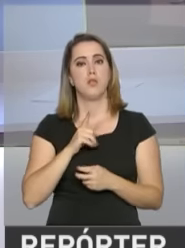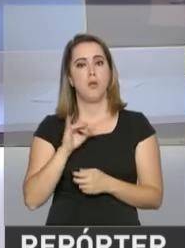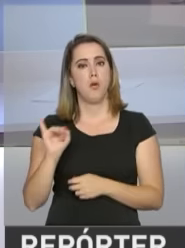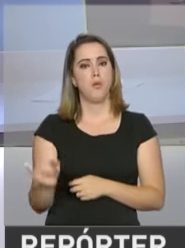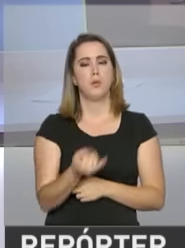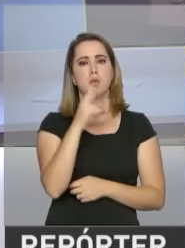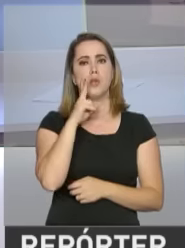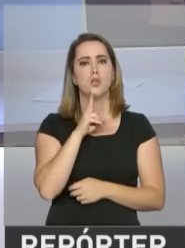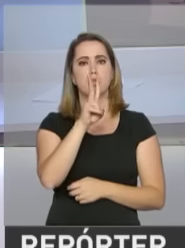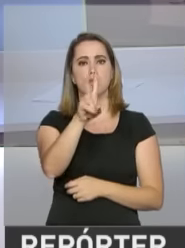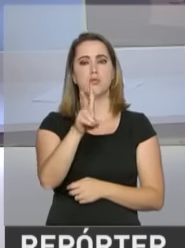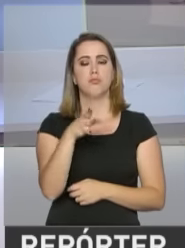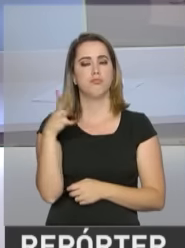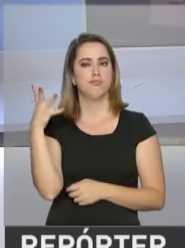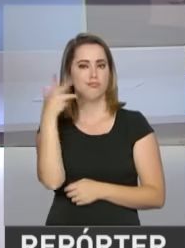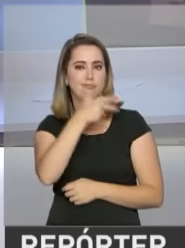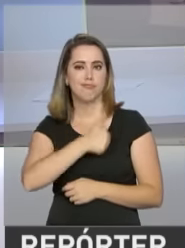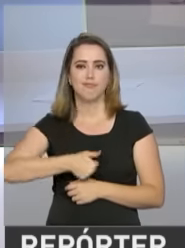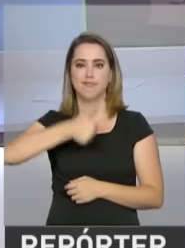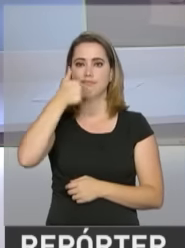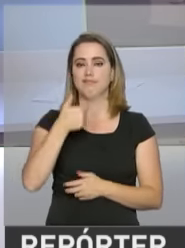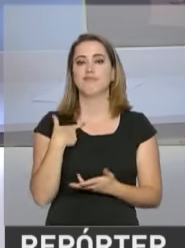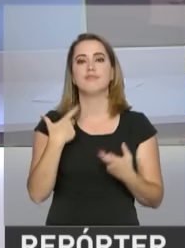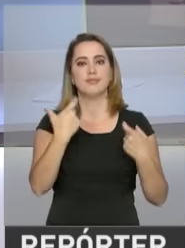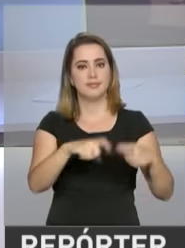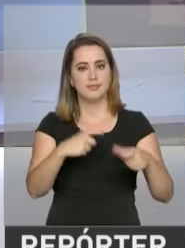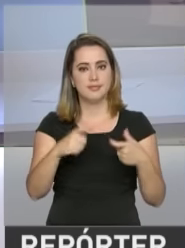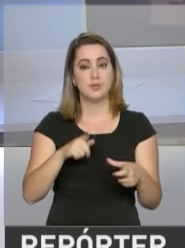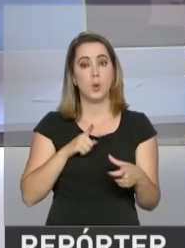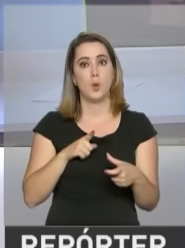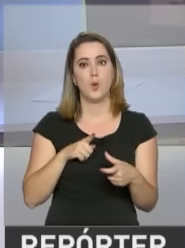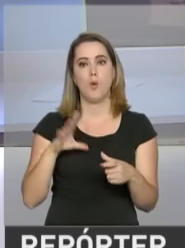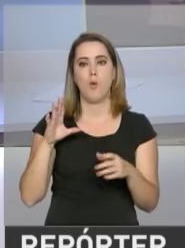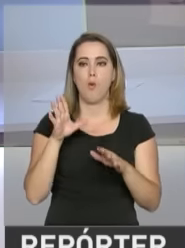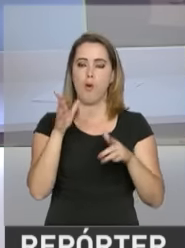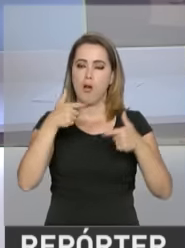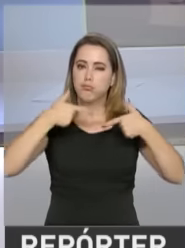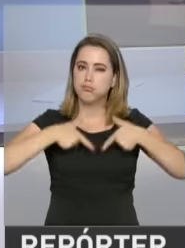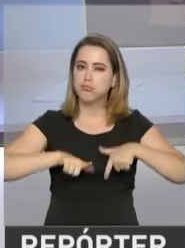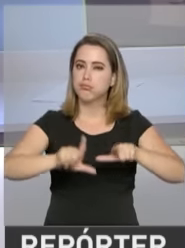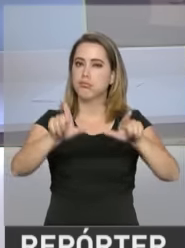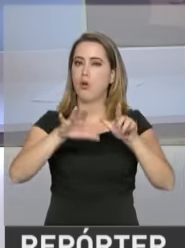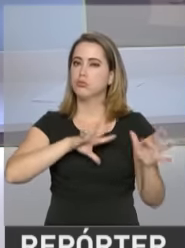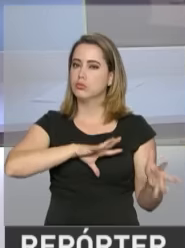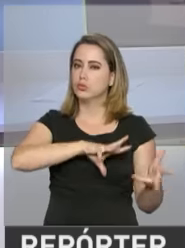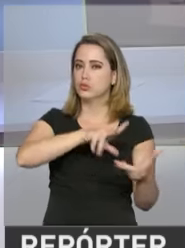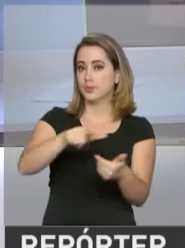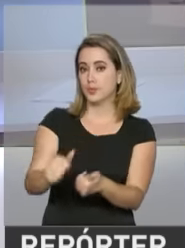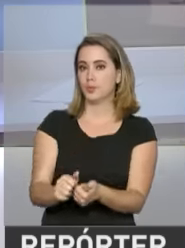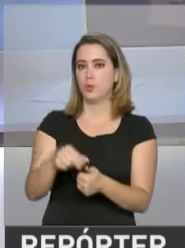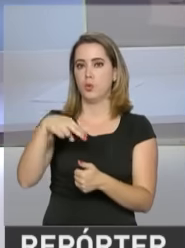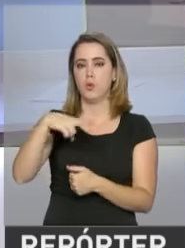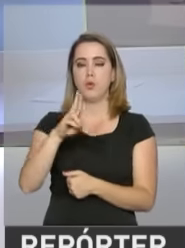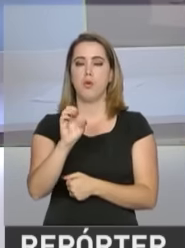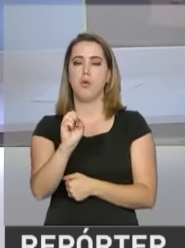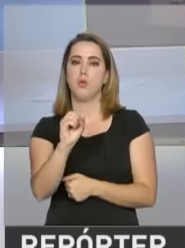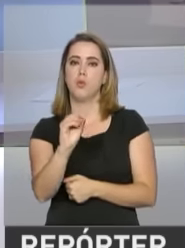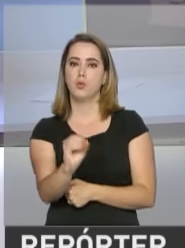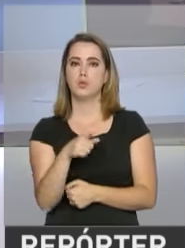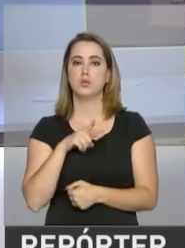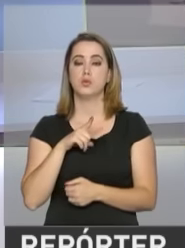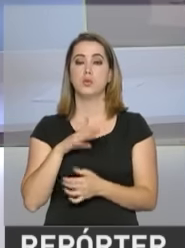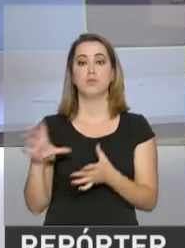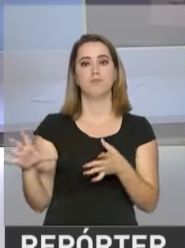ver paisagens de tirar o fôlego. O local, considerado patrimônio mundial pela Unesco, conta com uma gestão